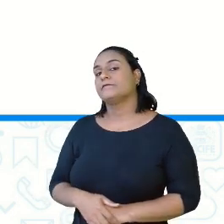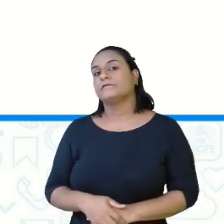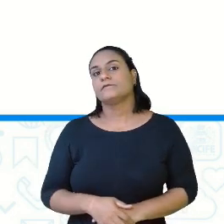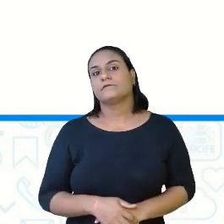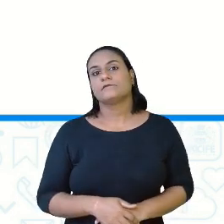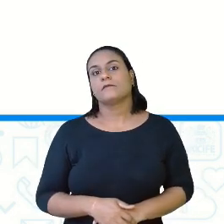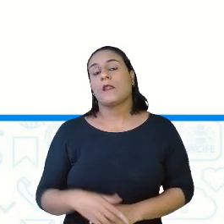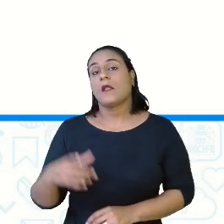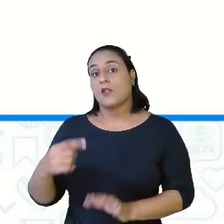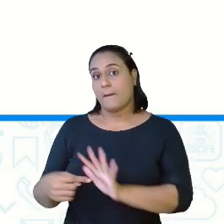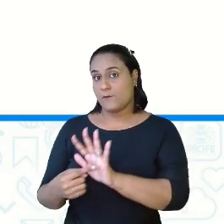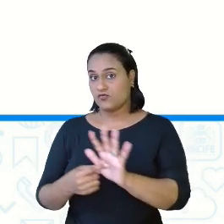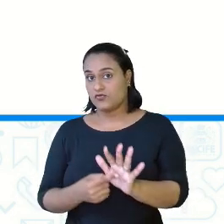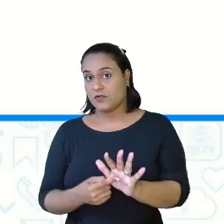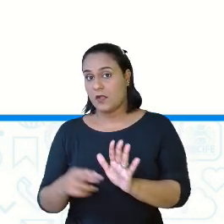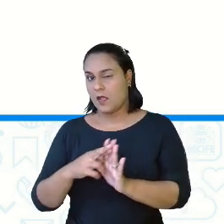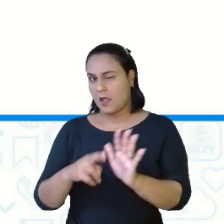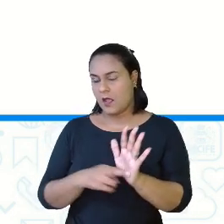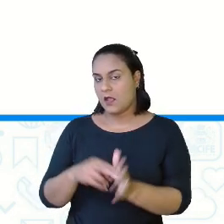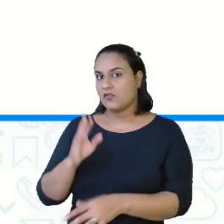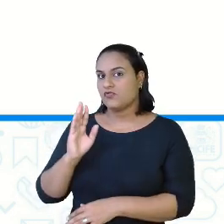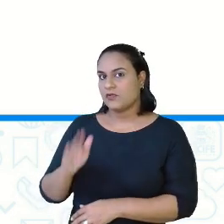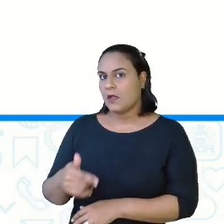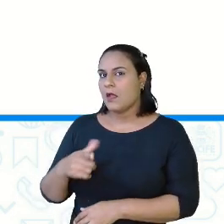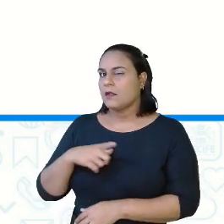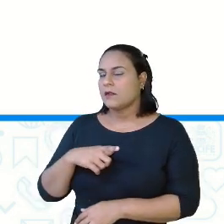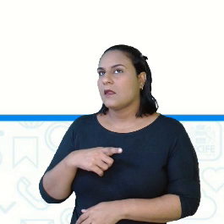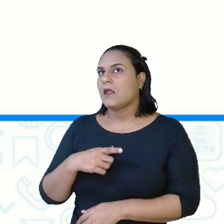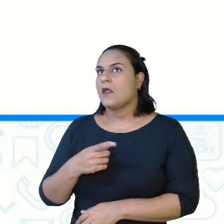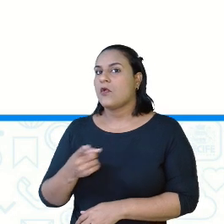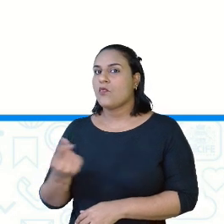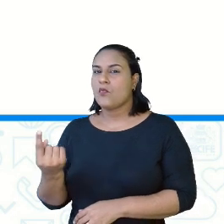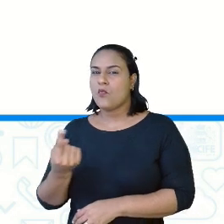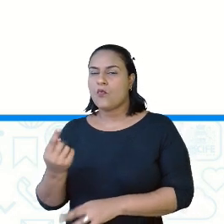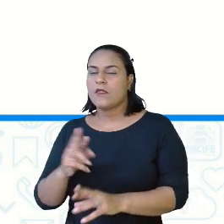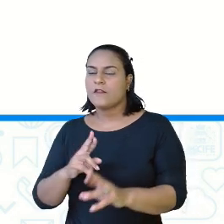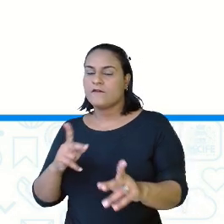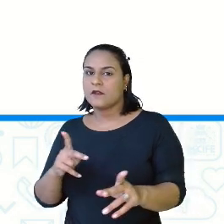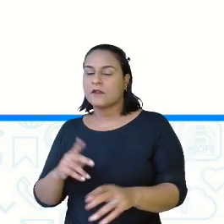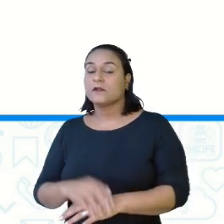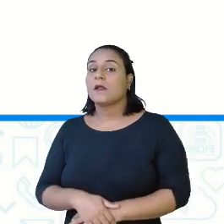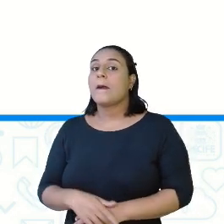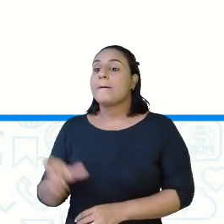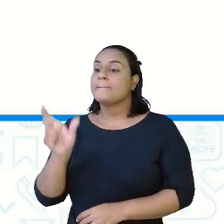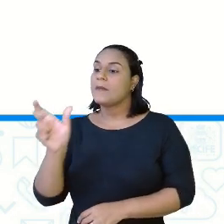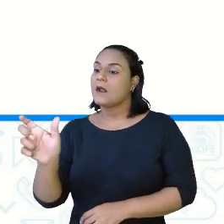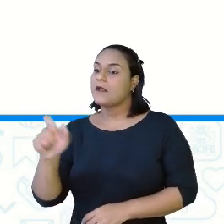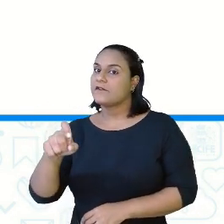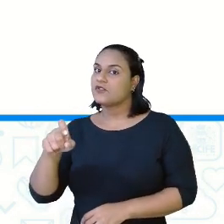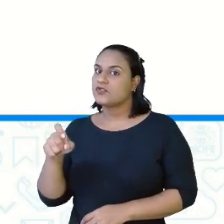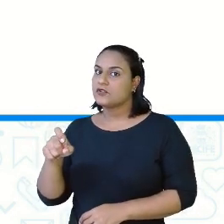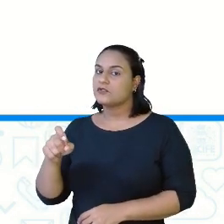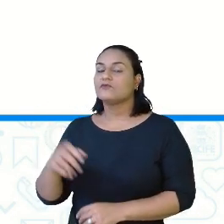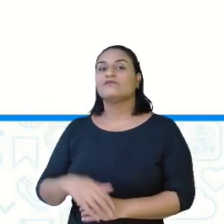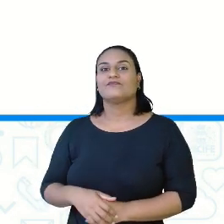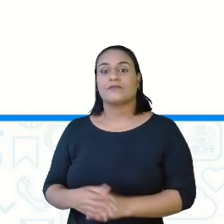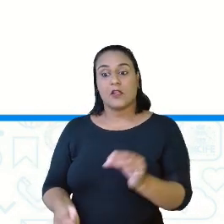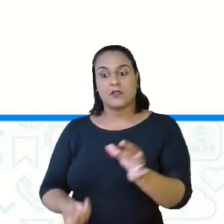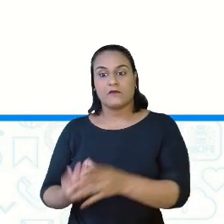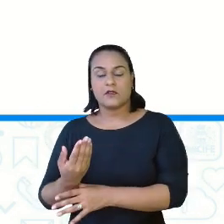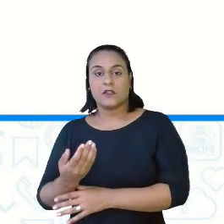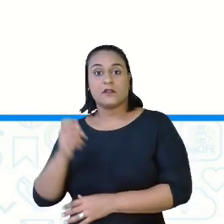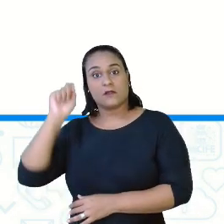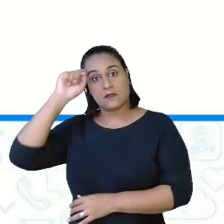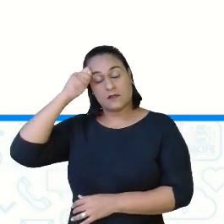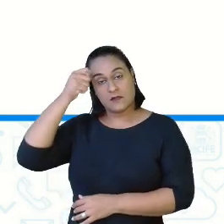Além dessas regras que eu falei, a gente também pode encontrar palavras, o X, nas palavras que são de origem africana, nas